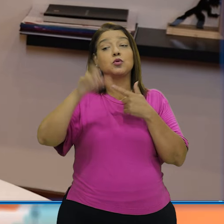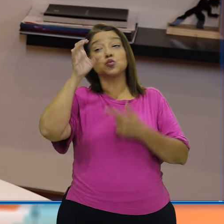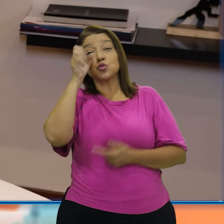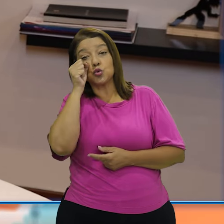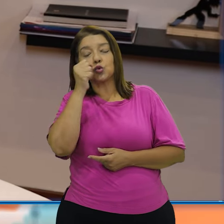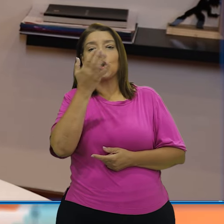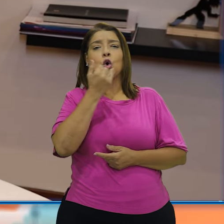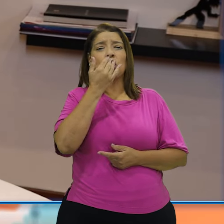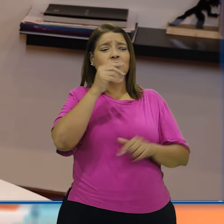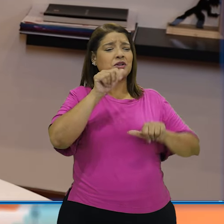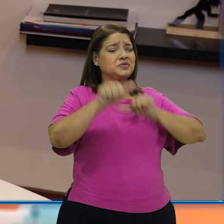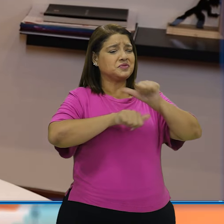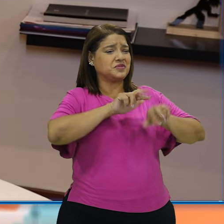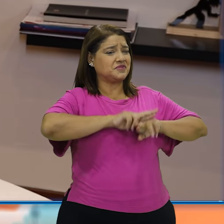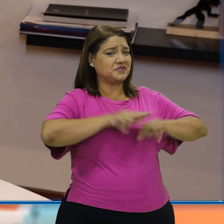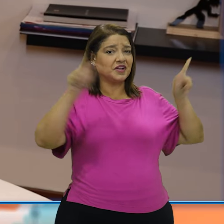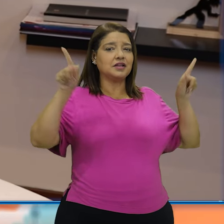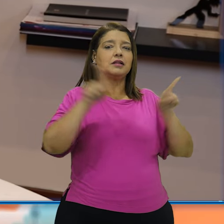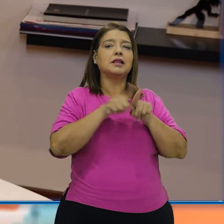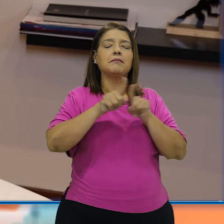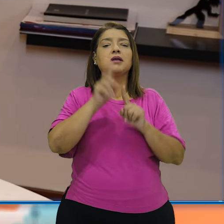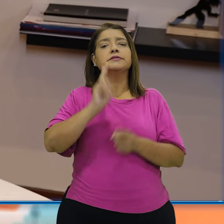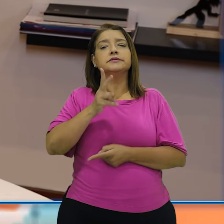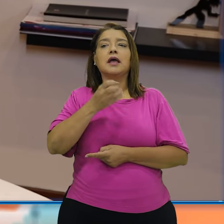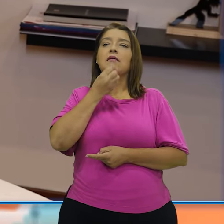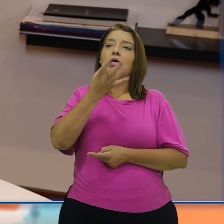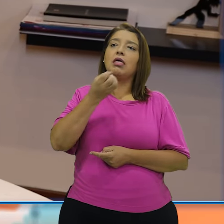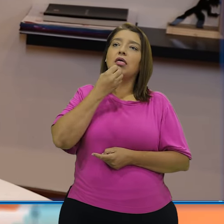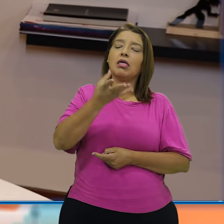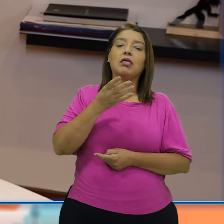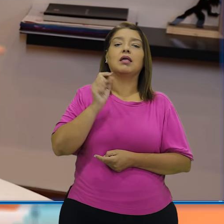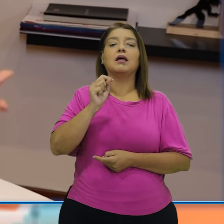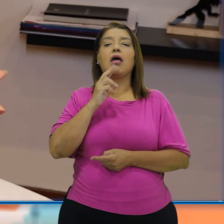no apetite e até mesmo queixas somáticas,